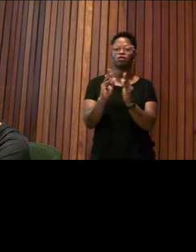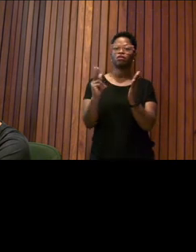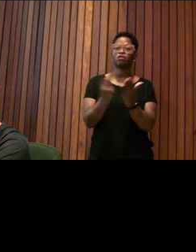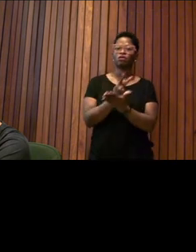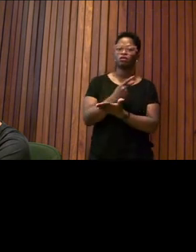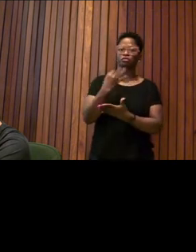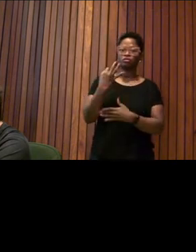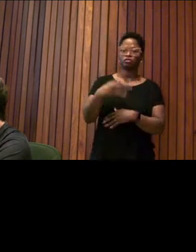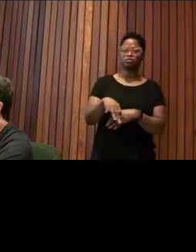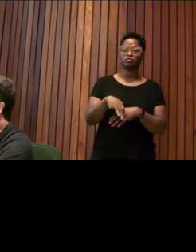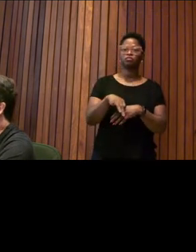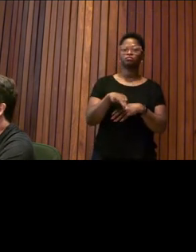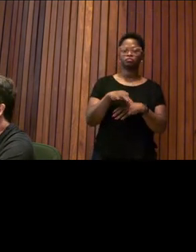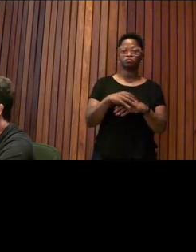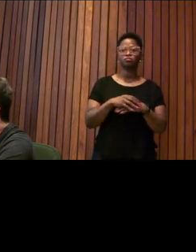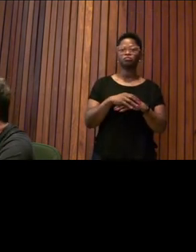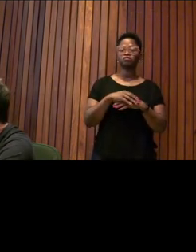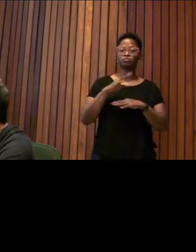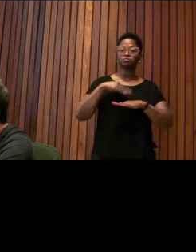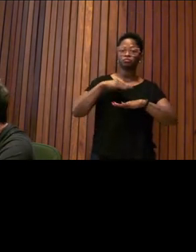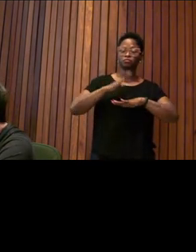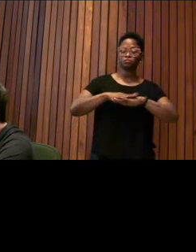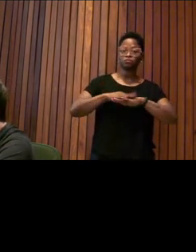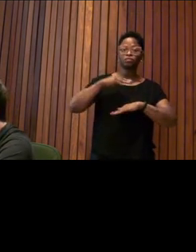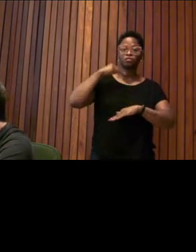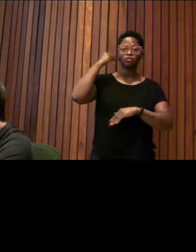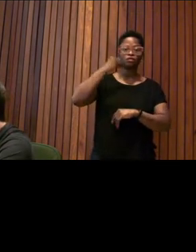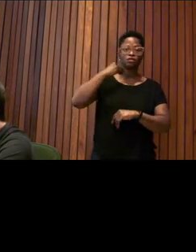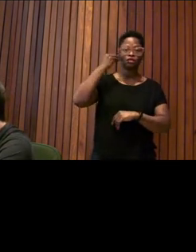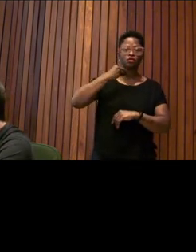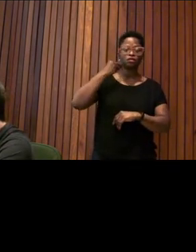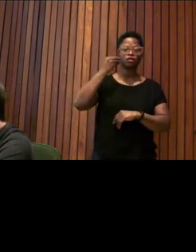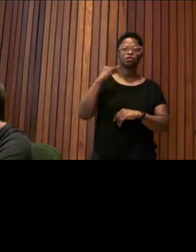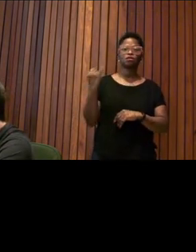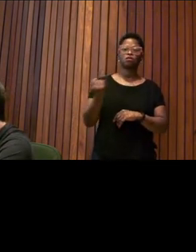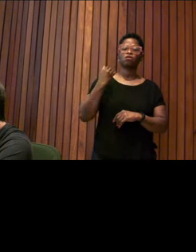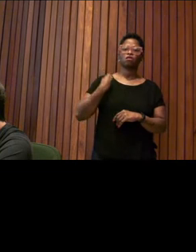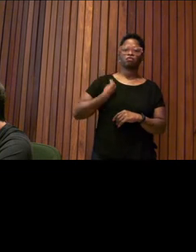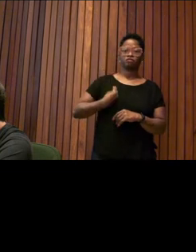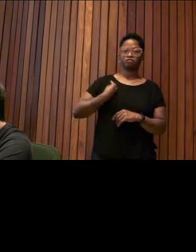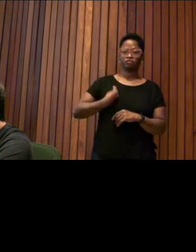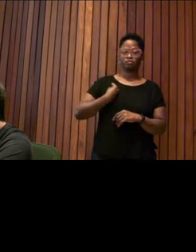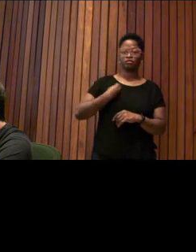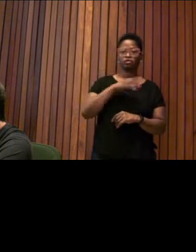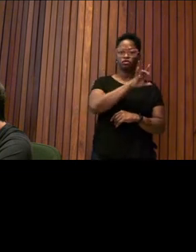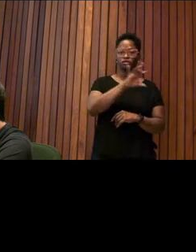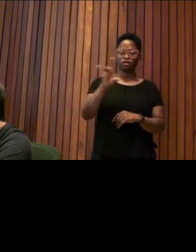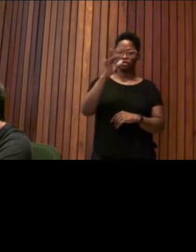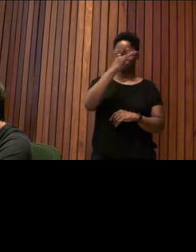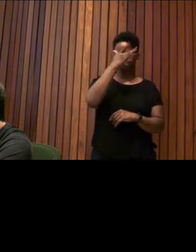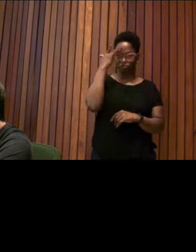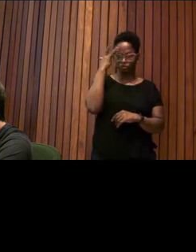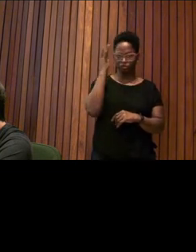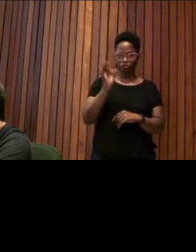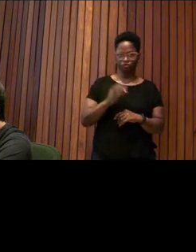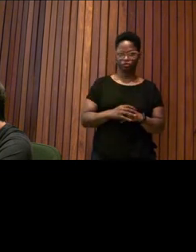né, enfim, que construíram essa vivência, acho que é tão importante na vida de cada um aqui, né.